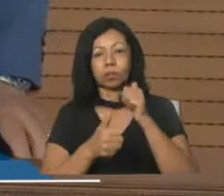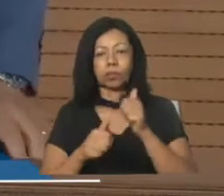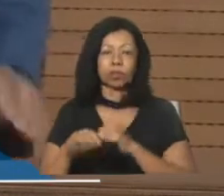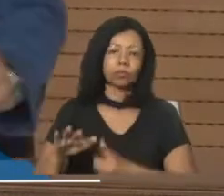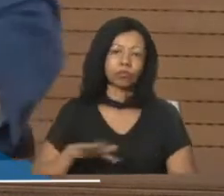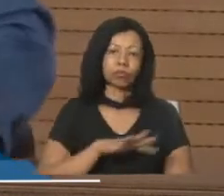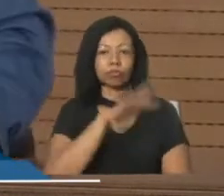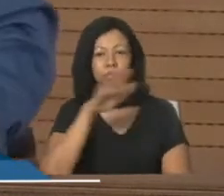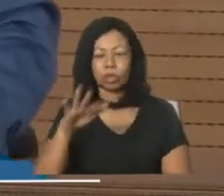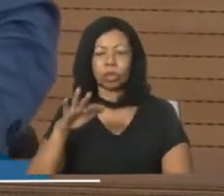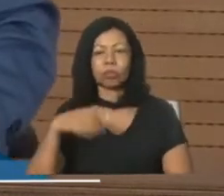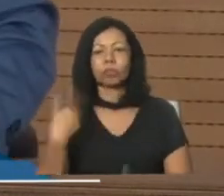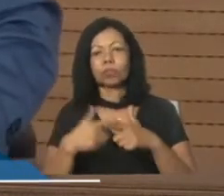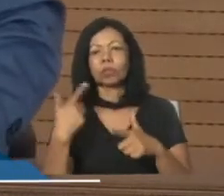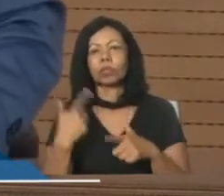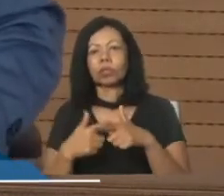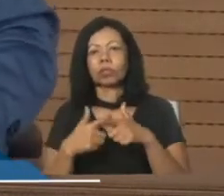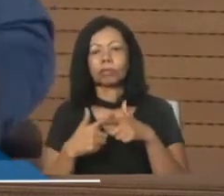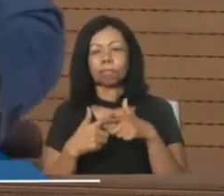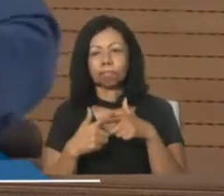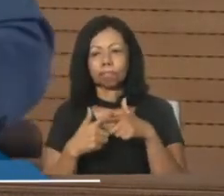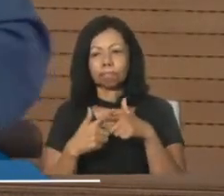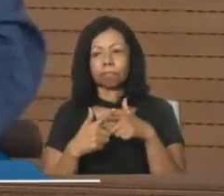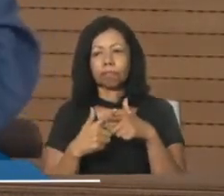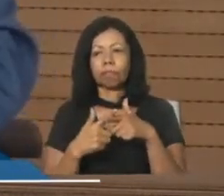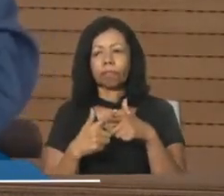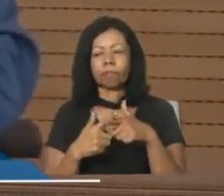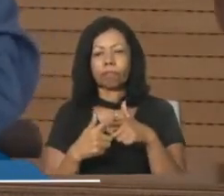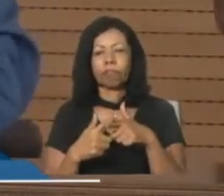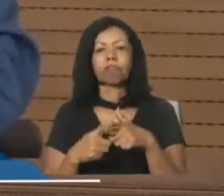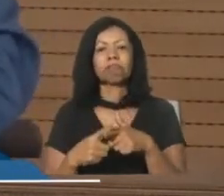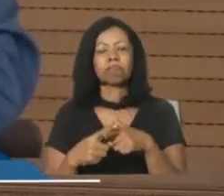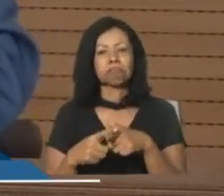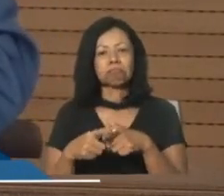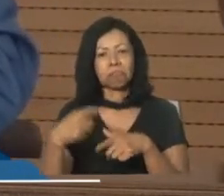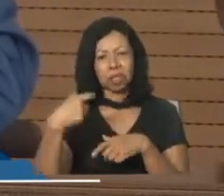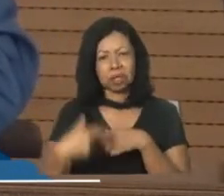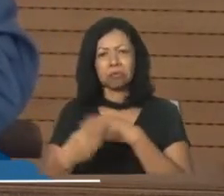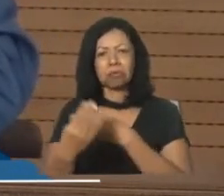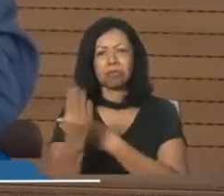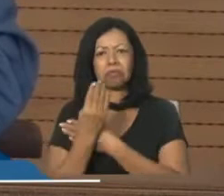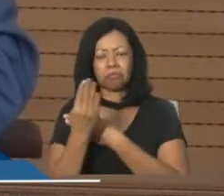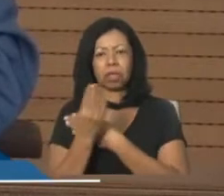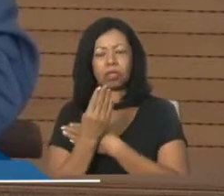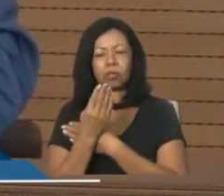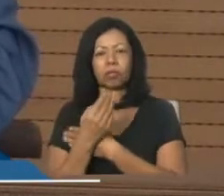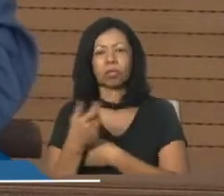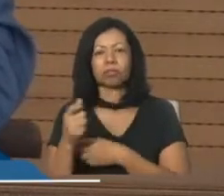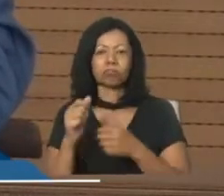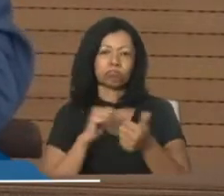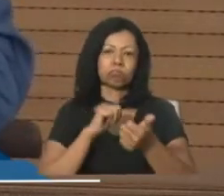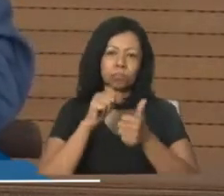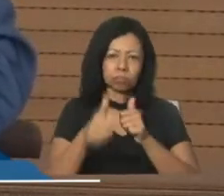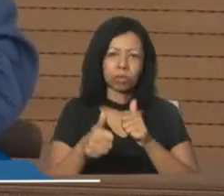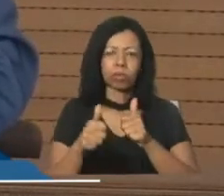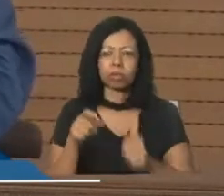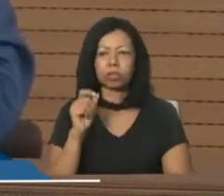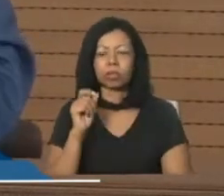todo, até porque sou um defensor desse segmento esportivo